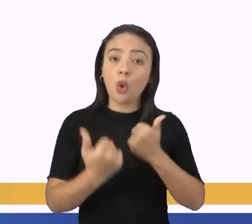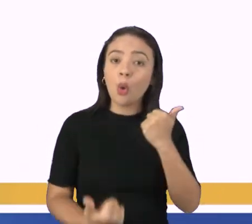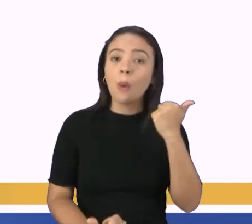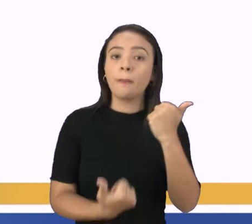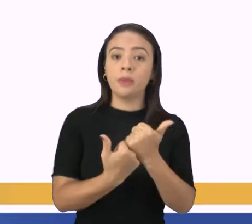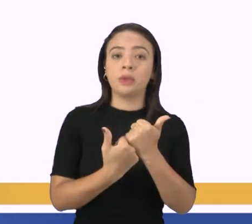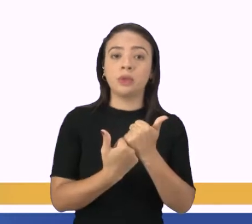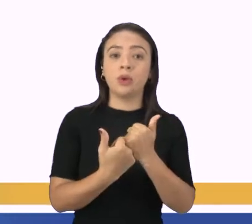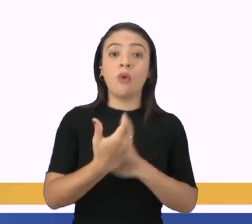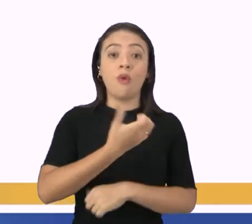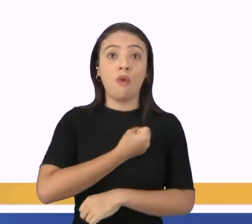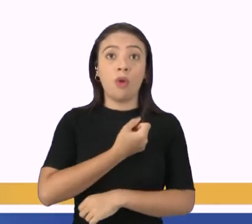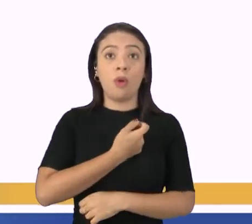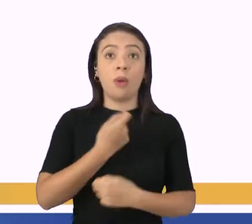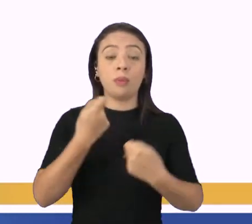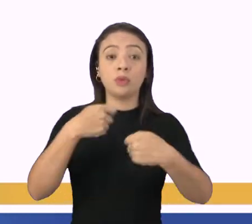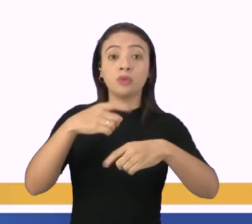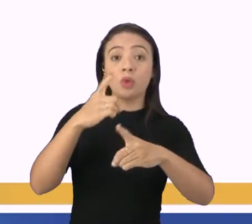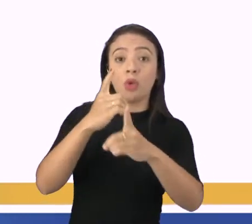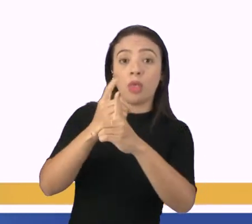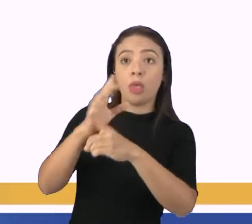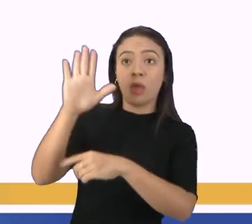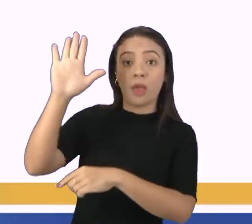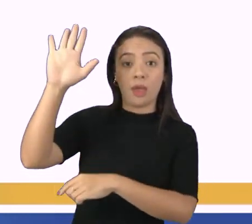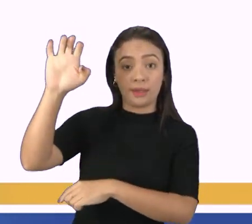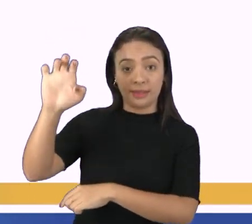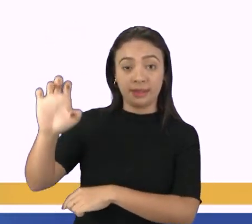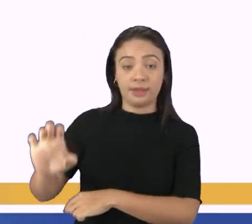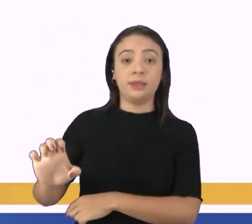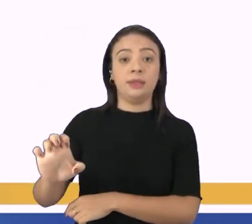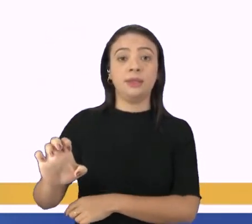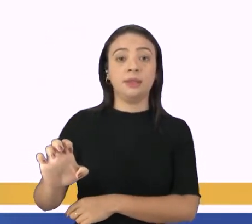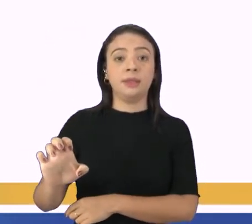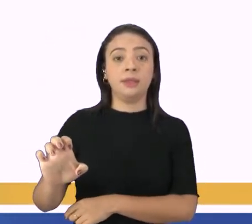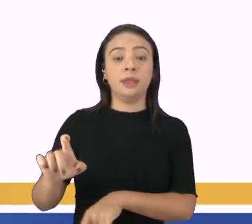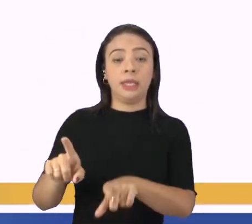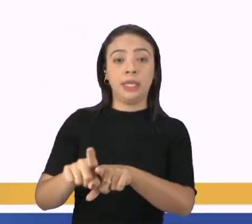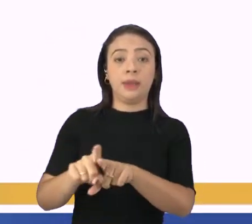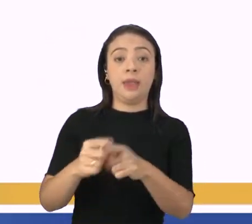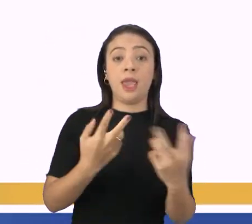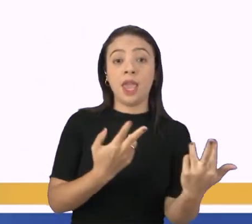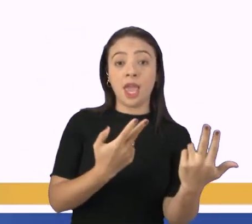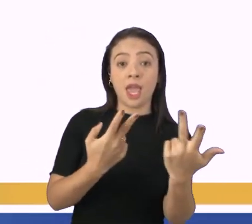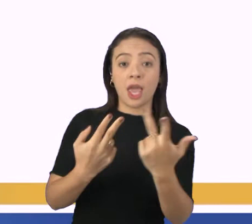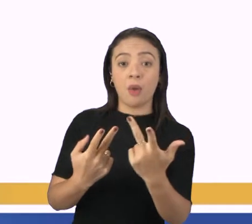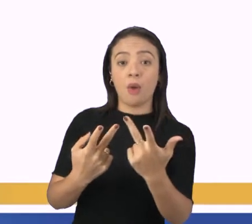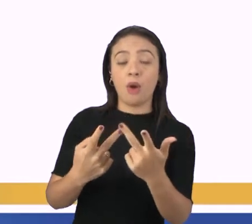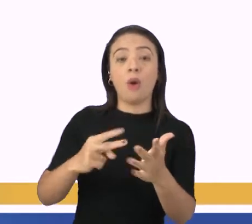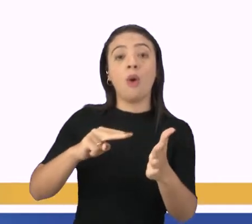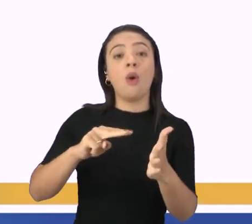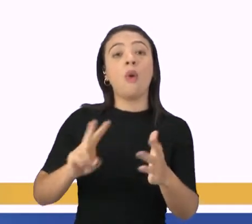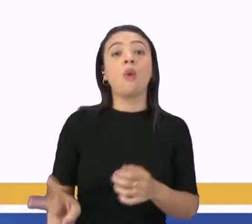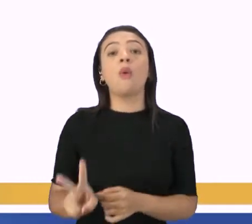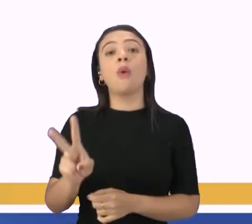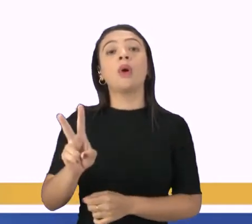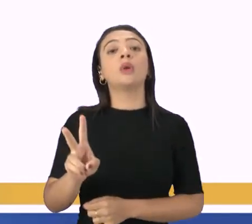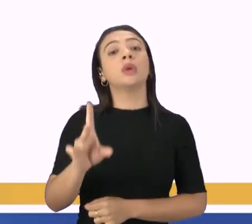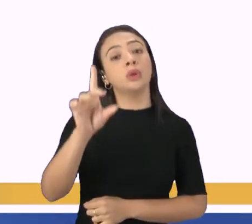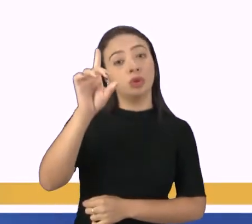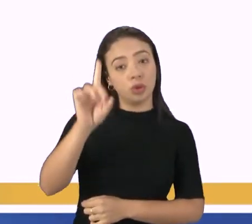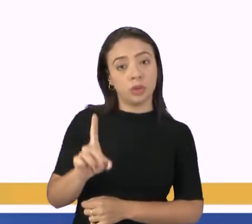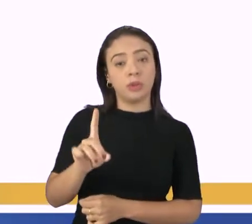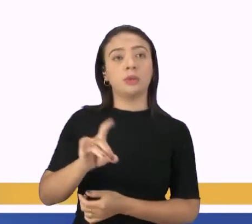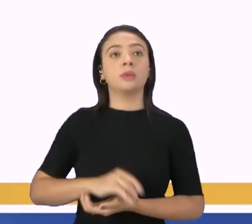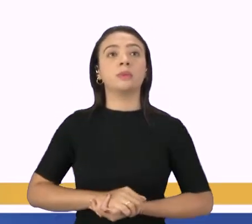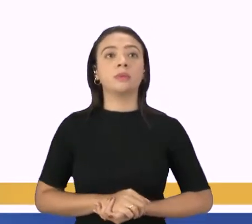substituir e o valor que eu encontrar do lado esquerdo deve ser igual ao valor que vai estar do lado direito. Então